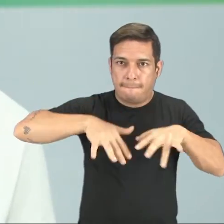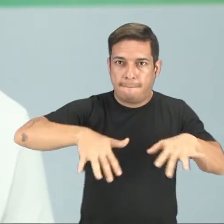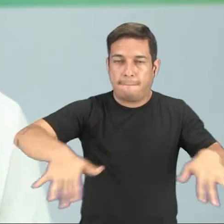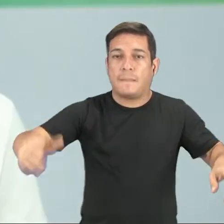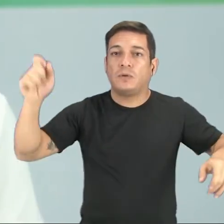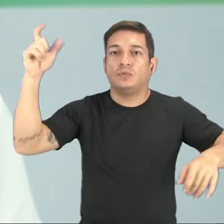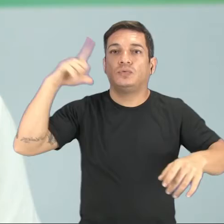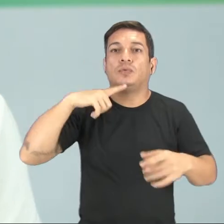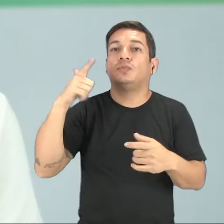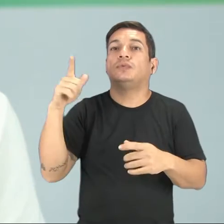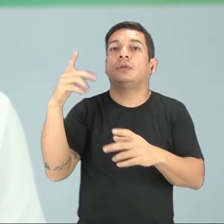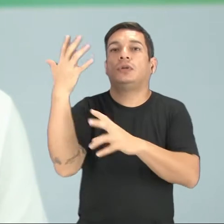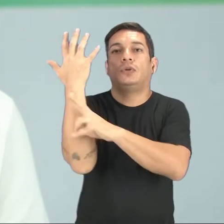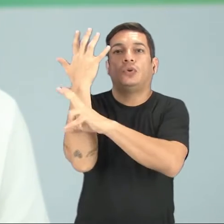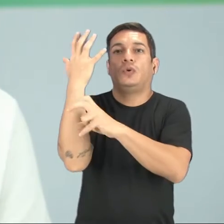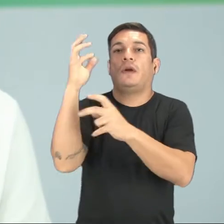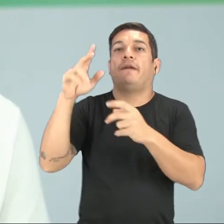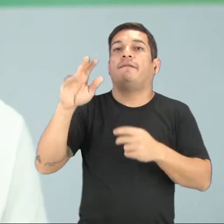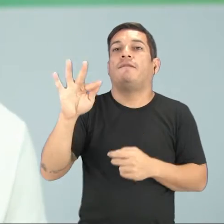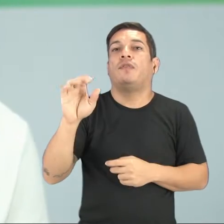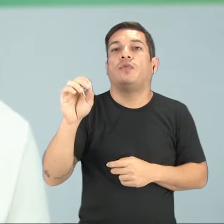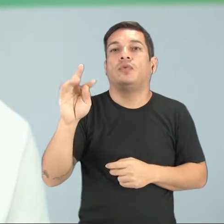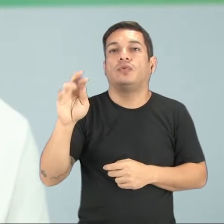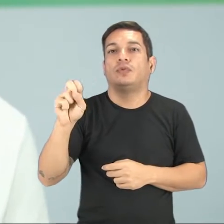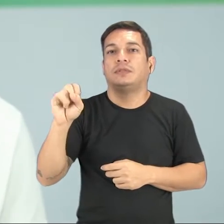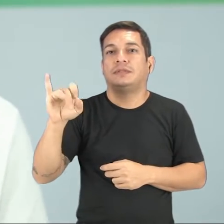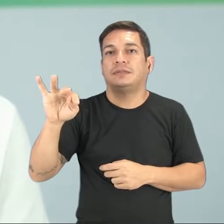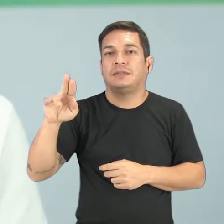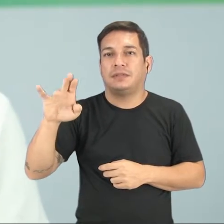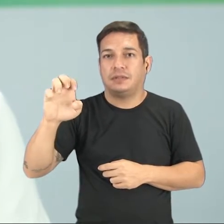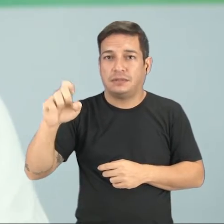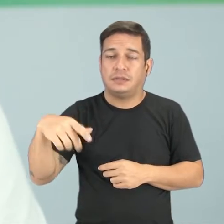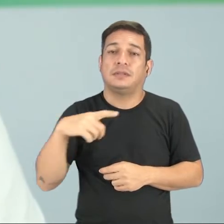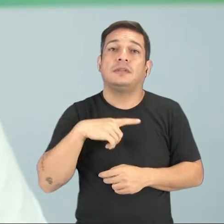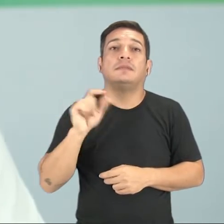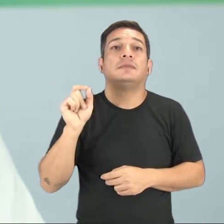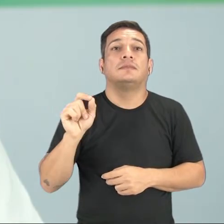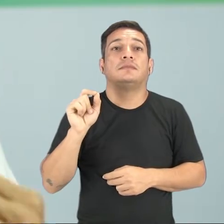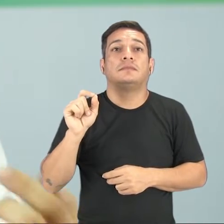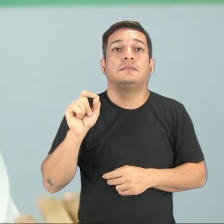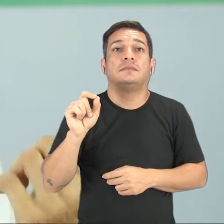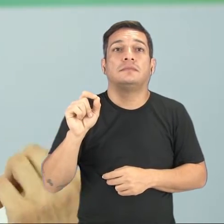não temos fotossíntese. Se não temos fotossíntese, nós temos o quê?